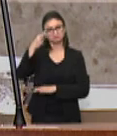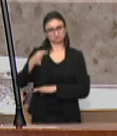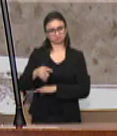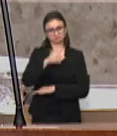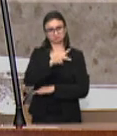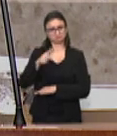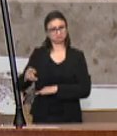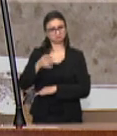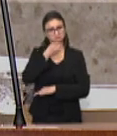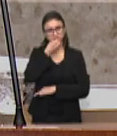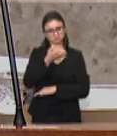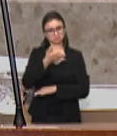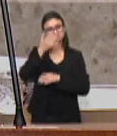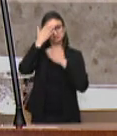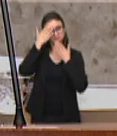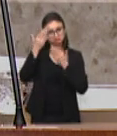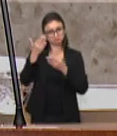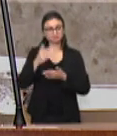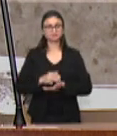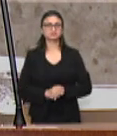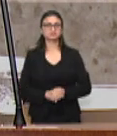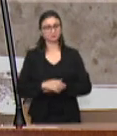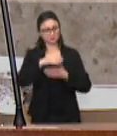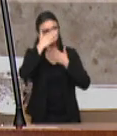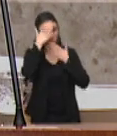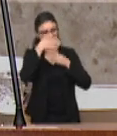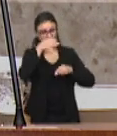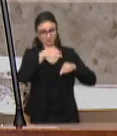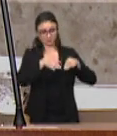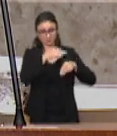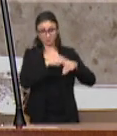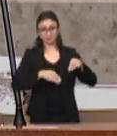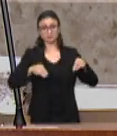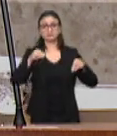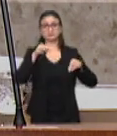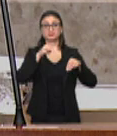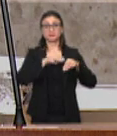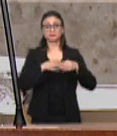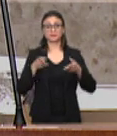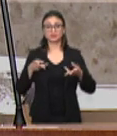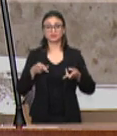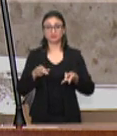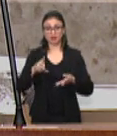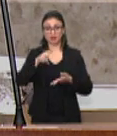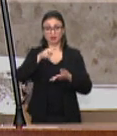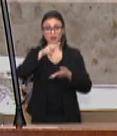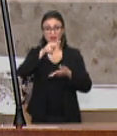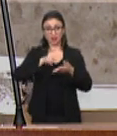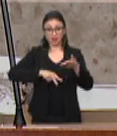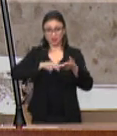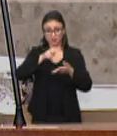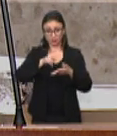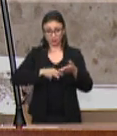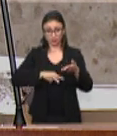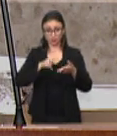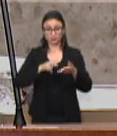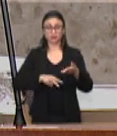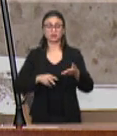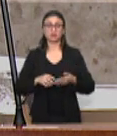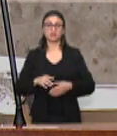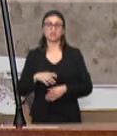bom tamanho. Muito obrigado. Agradeço, ministro Edson Fachin, e procedo aqui à leitura do que